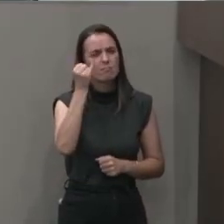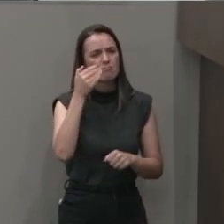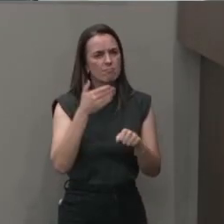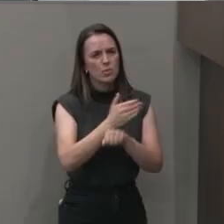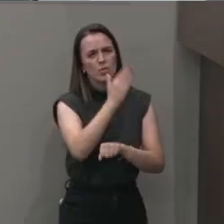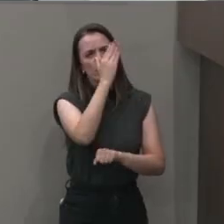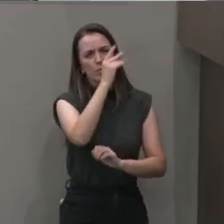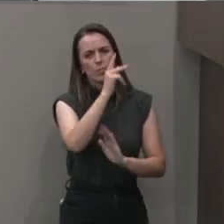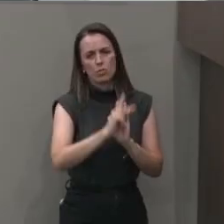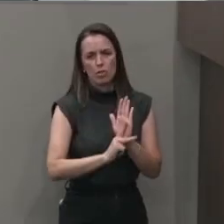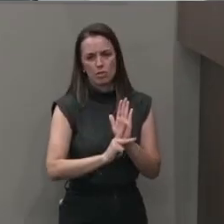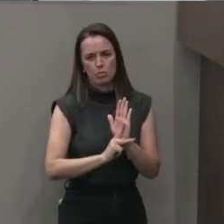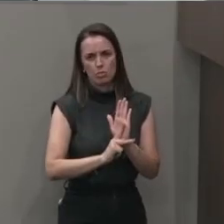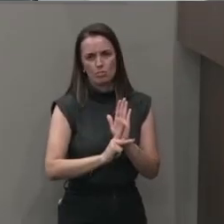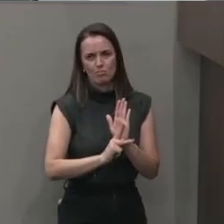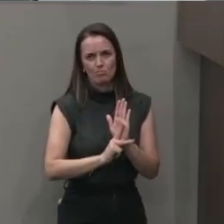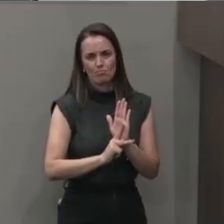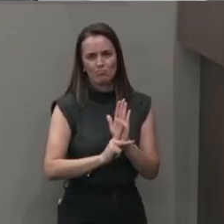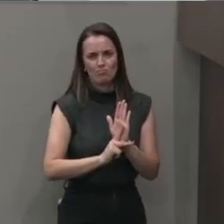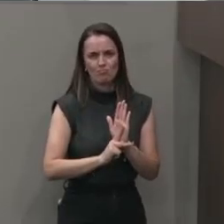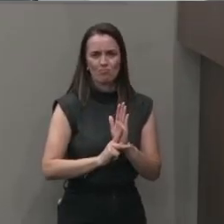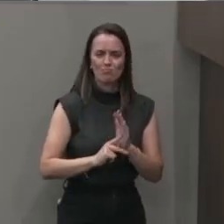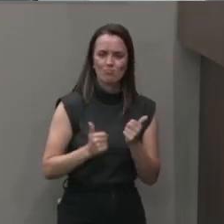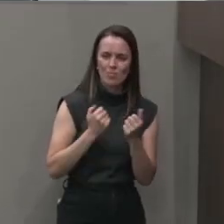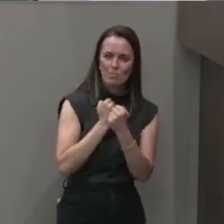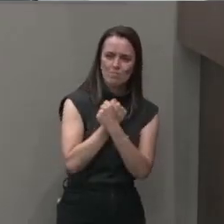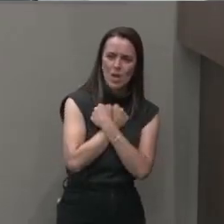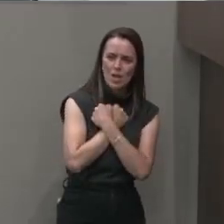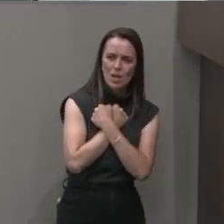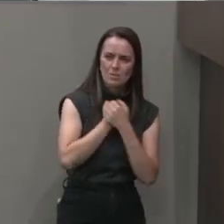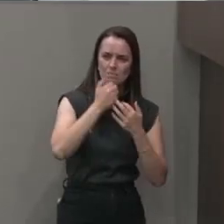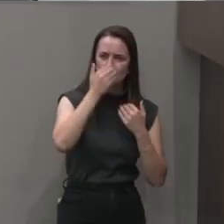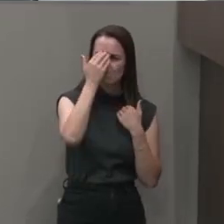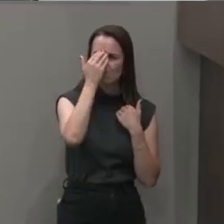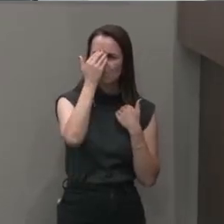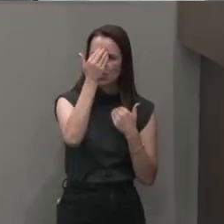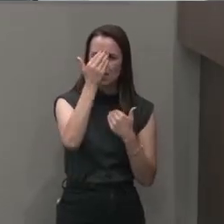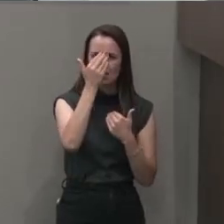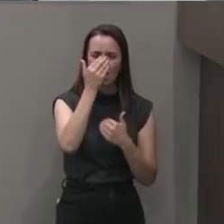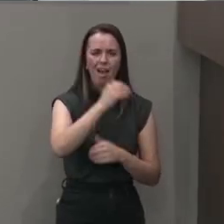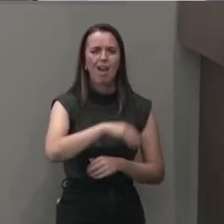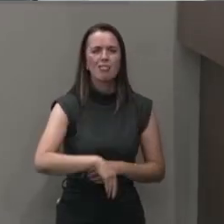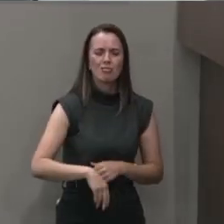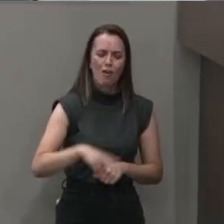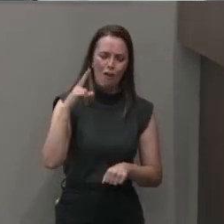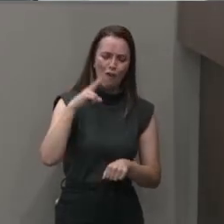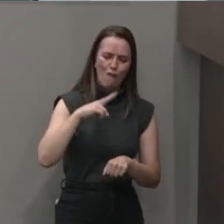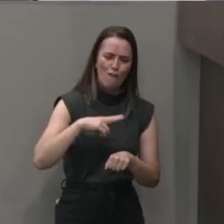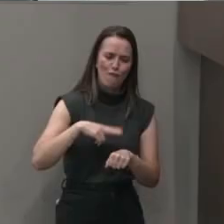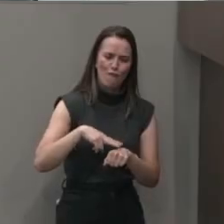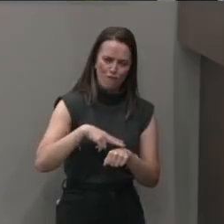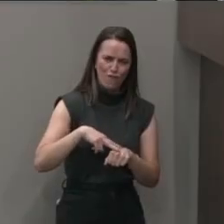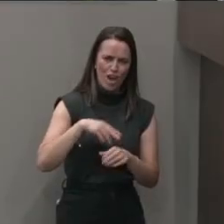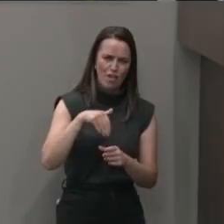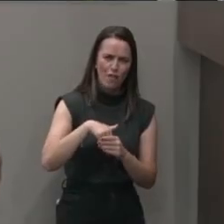desse projeto. Né, vereador Gilmar? Forte abraço, meu muito obrigado, vote no verdinho e vem com o monstro que é